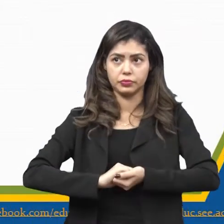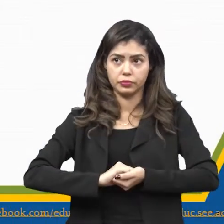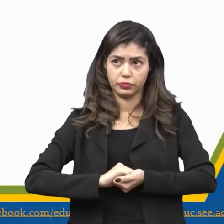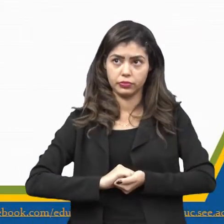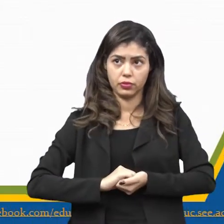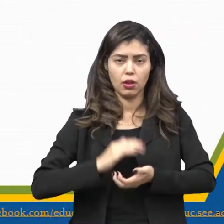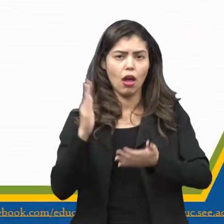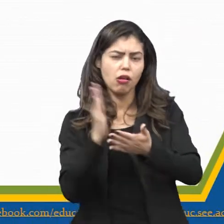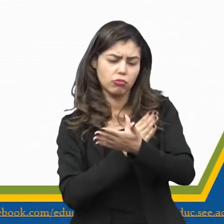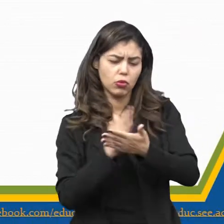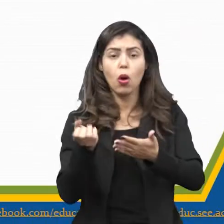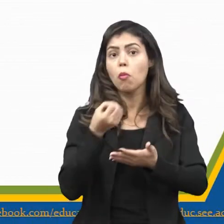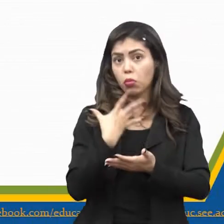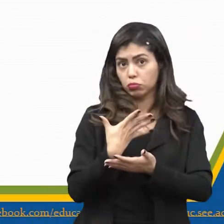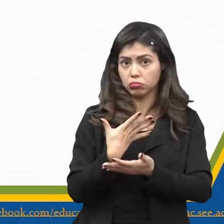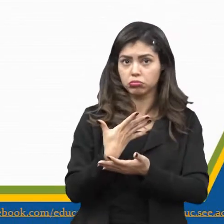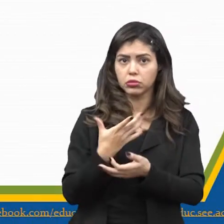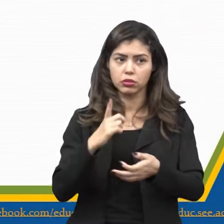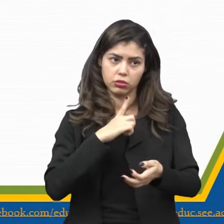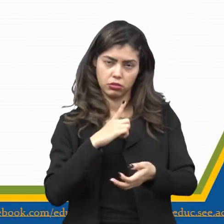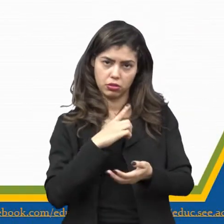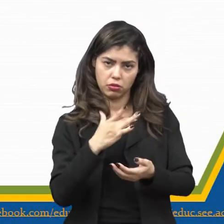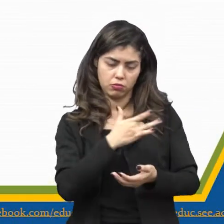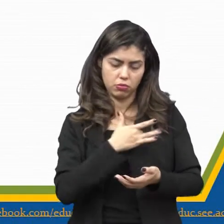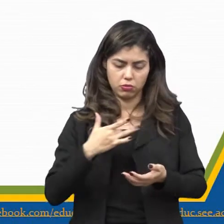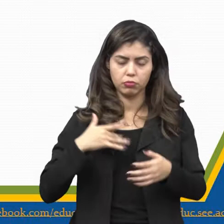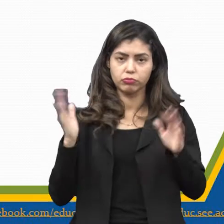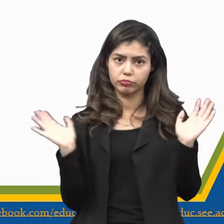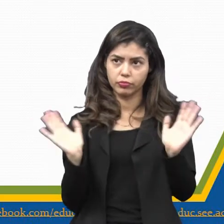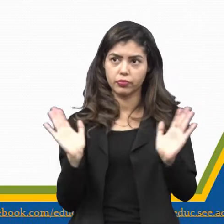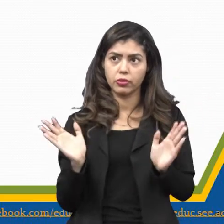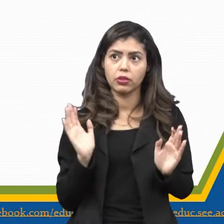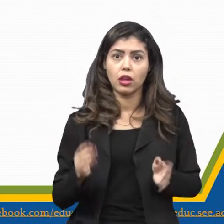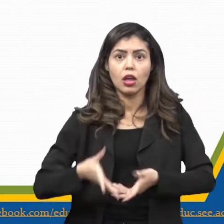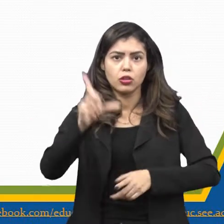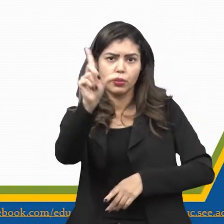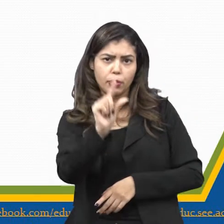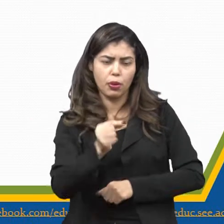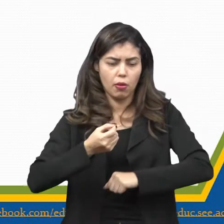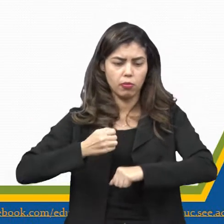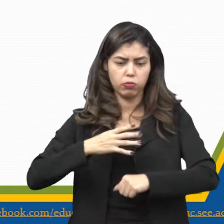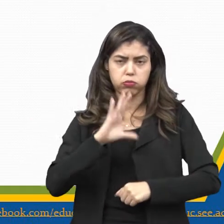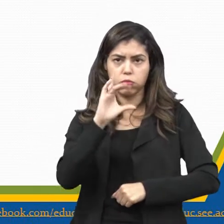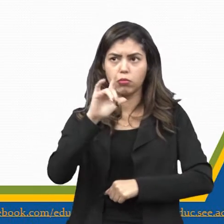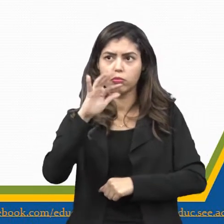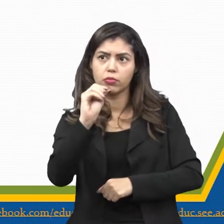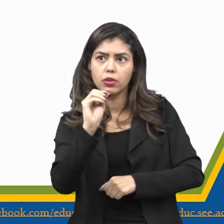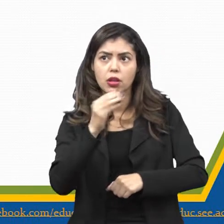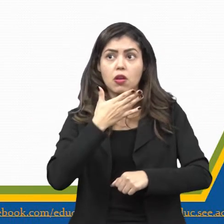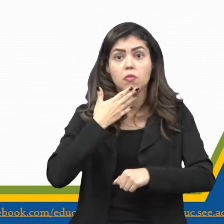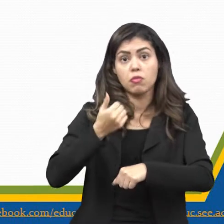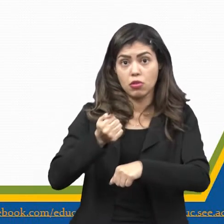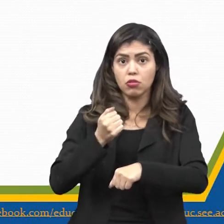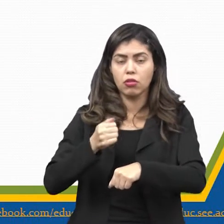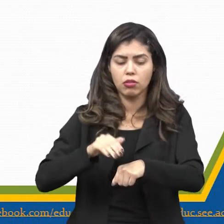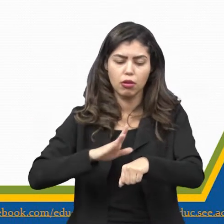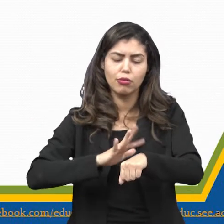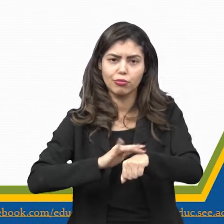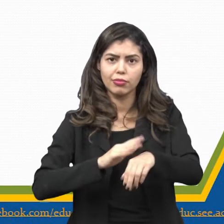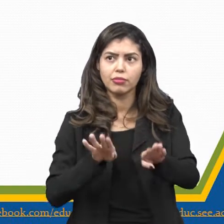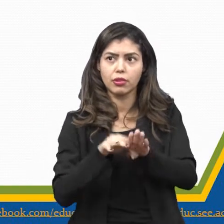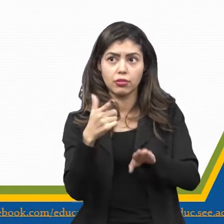E aqui alguns benefícios do exercício físico. Queima calorias, protege contra doenças, melhora a